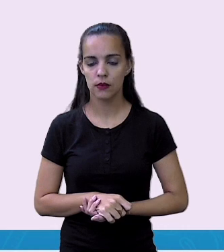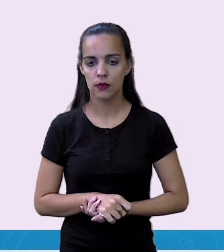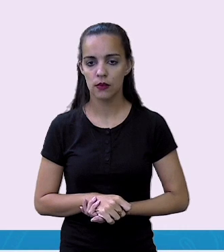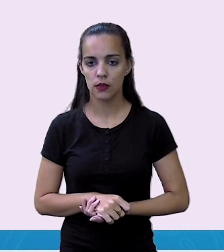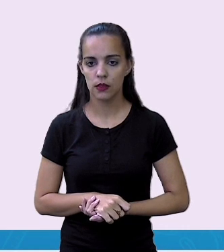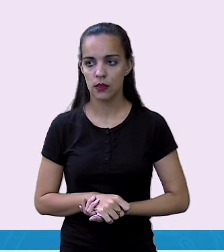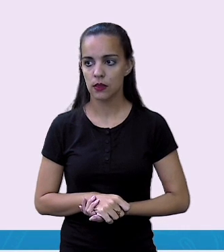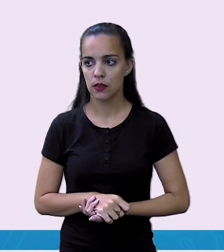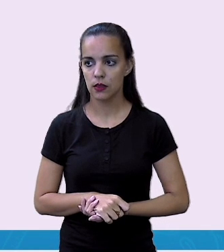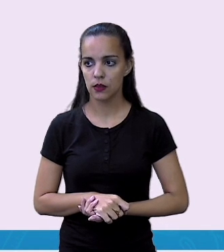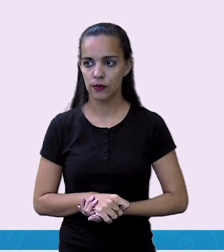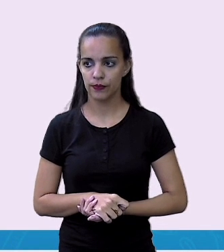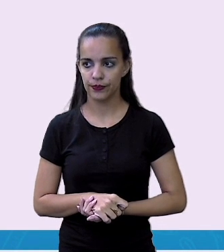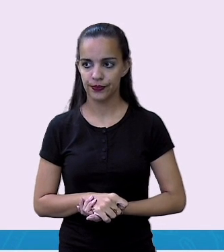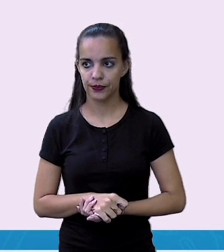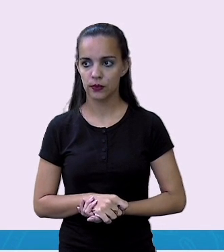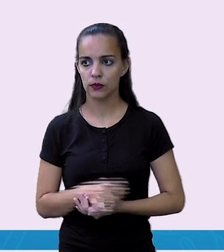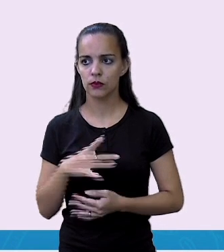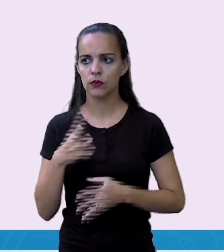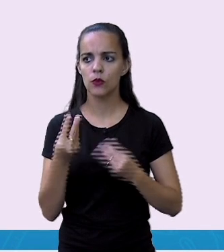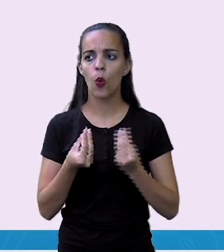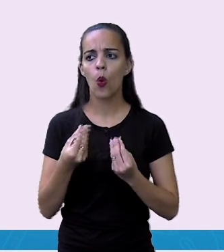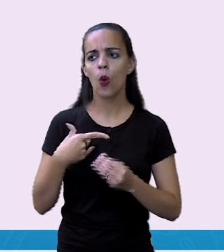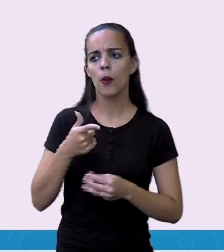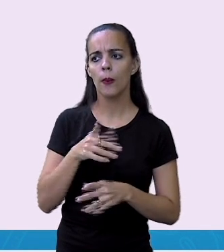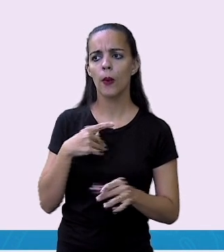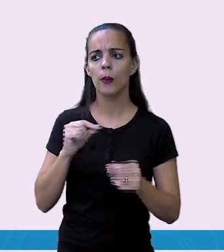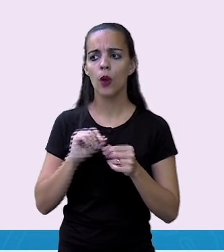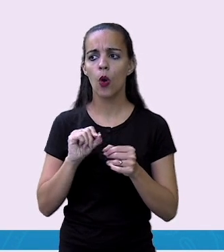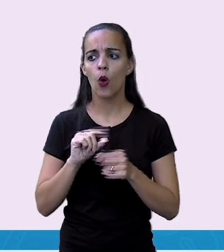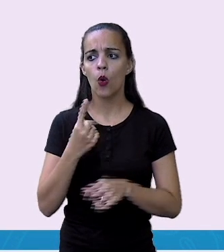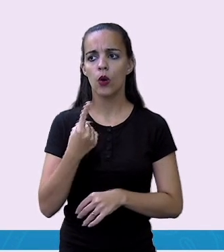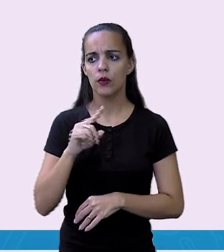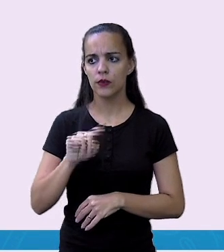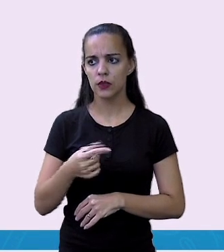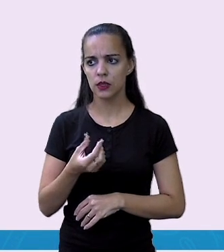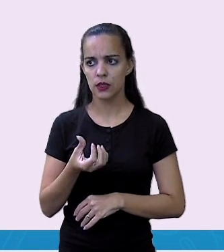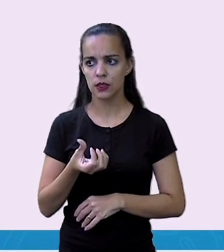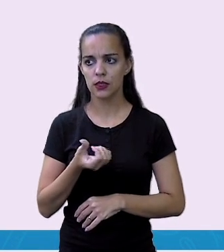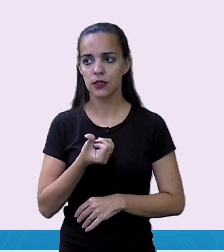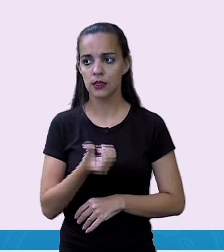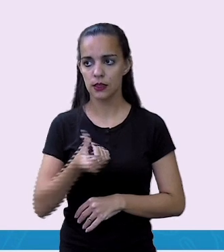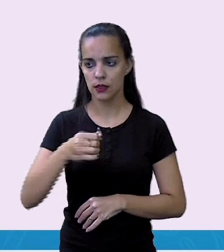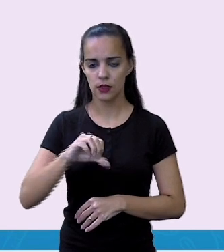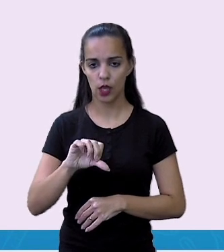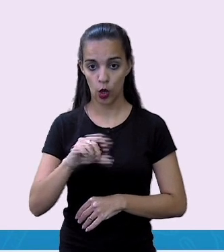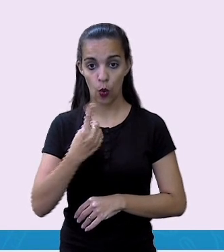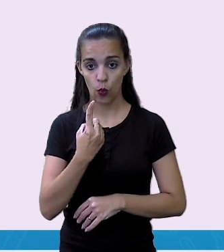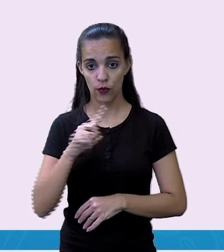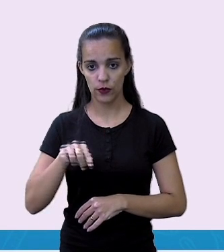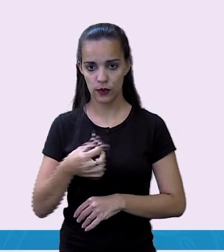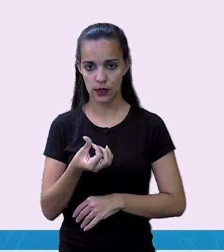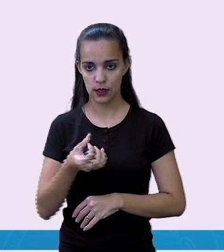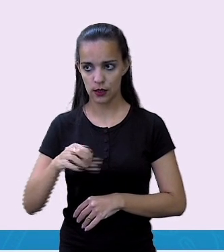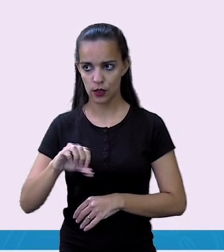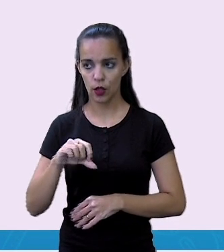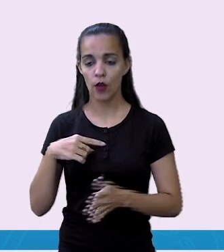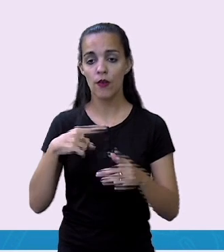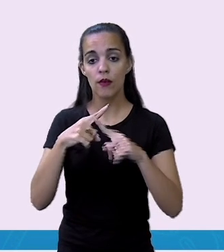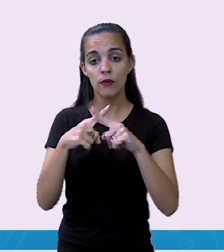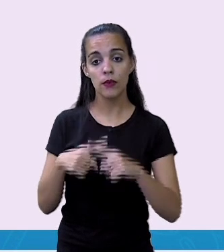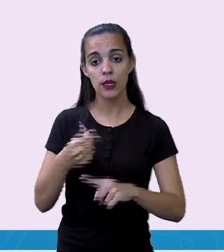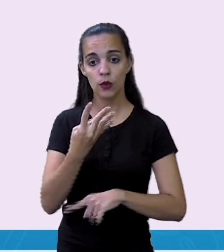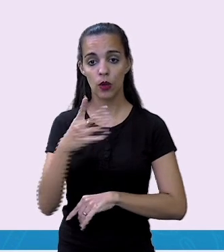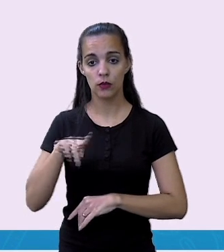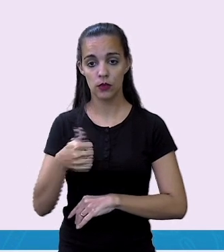2,6. Multiplicando 1,69 vezes 4,16, dividido